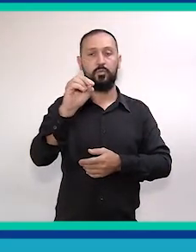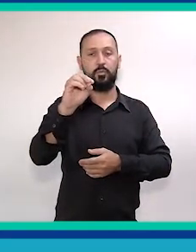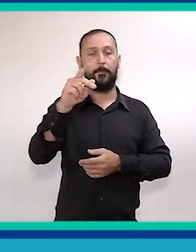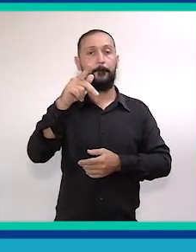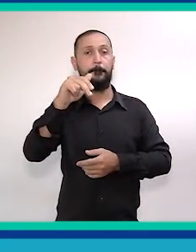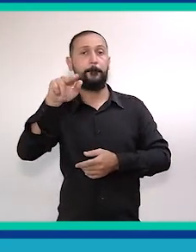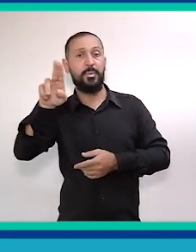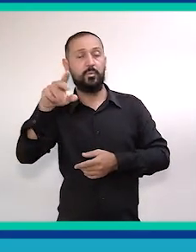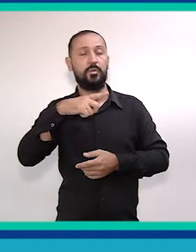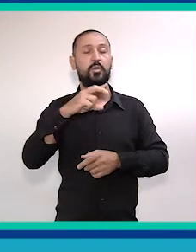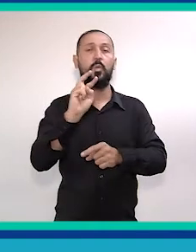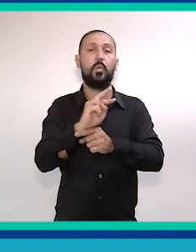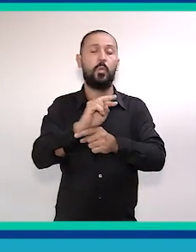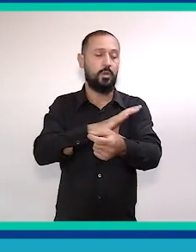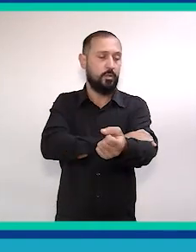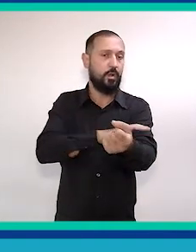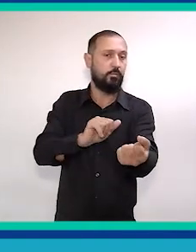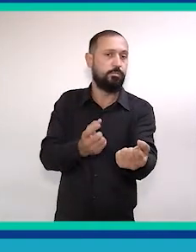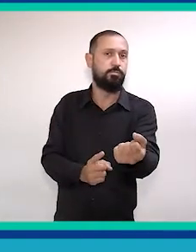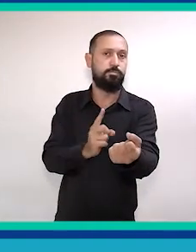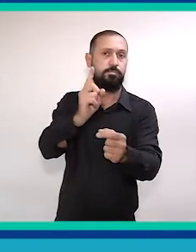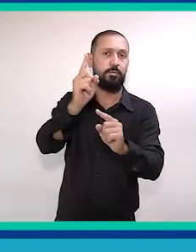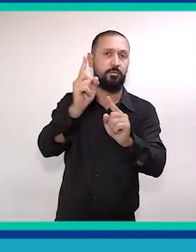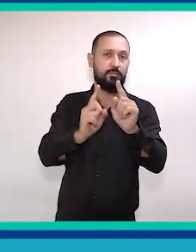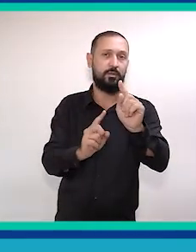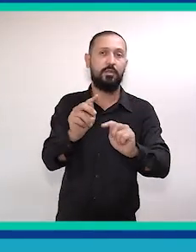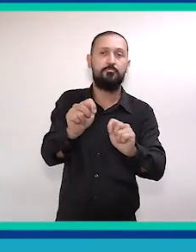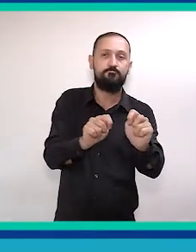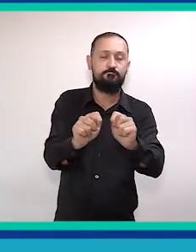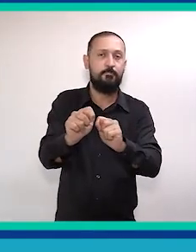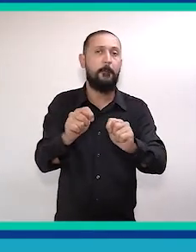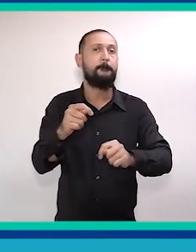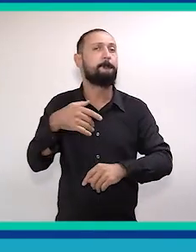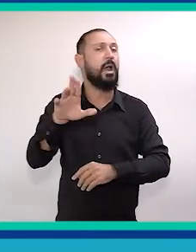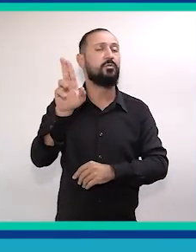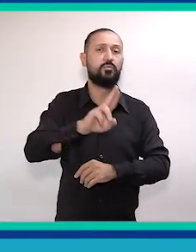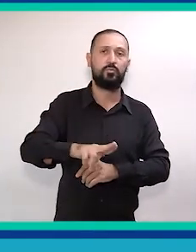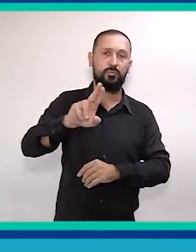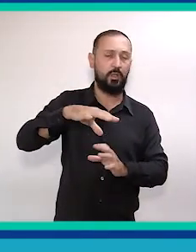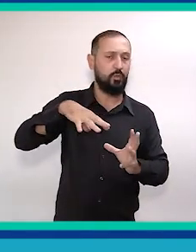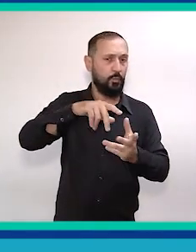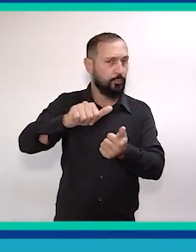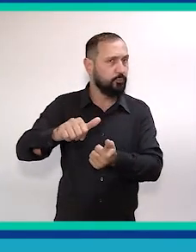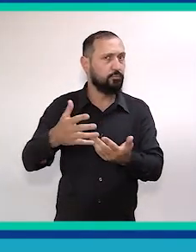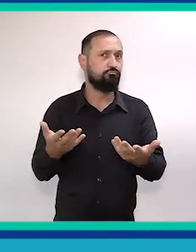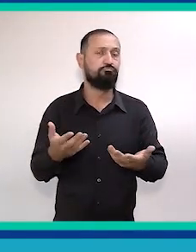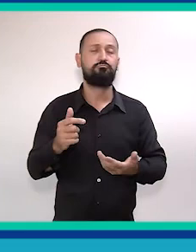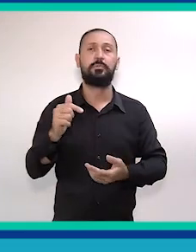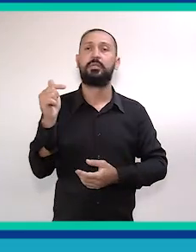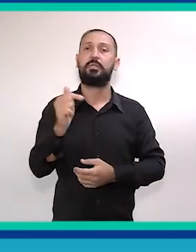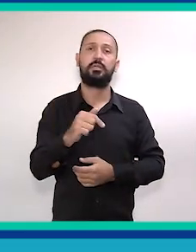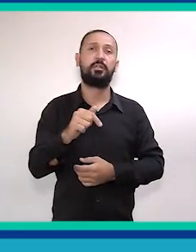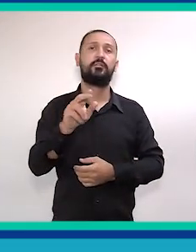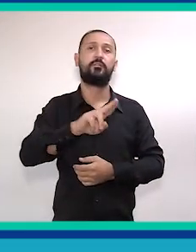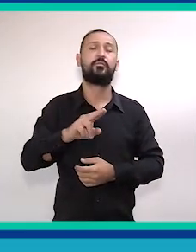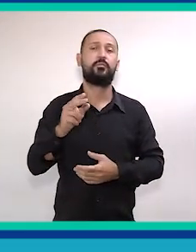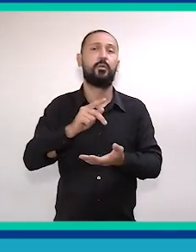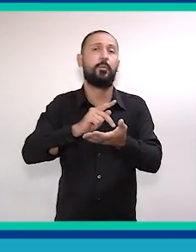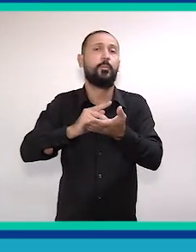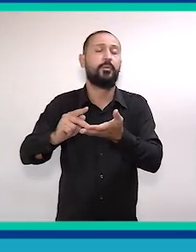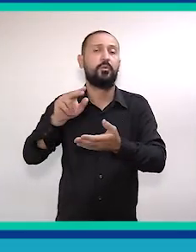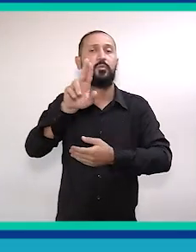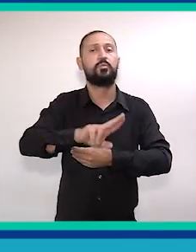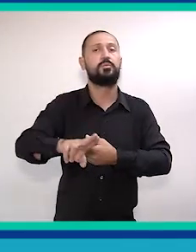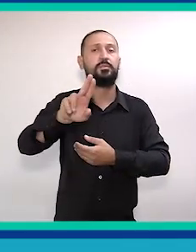pressão. Eu acho que, eu não tenho certeza, mas eu acho que é o medicamento controlador de pressão mais utilizado no mundo, e ele